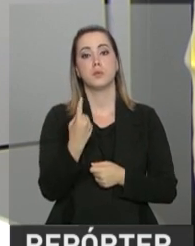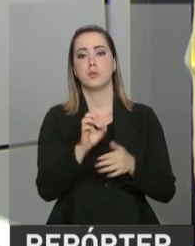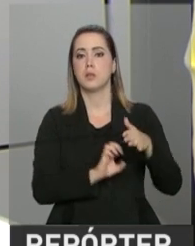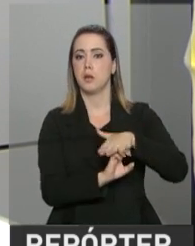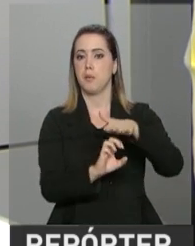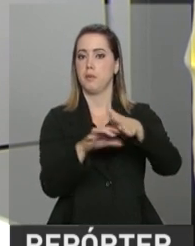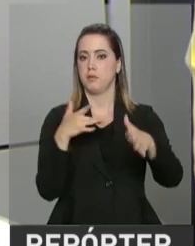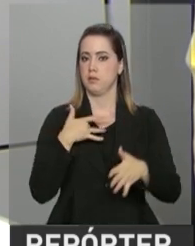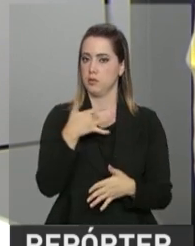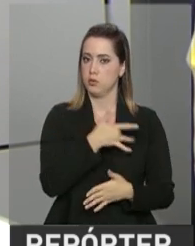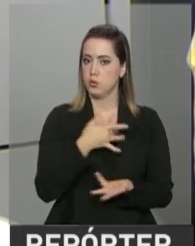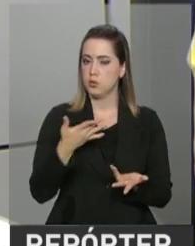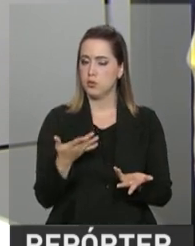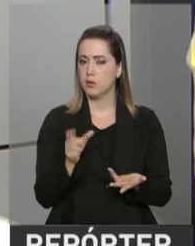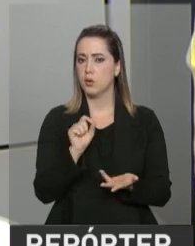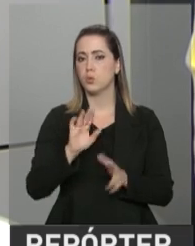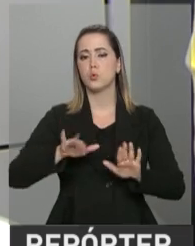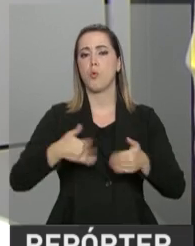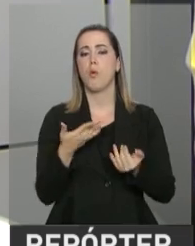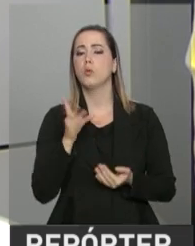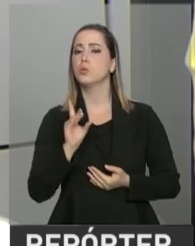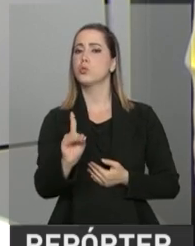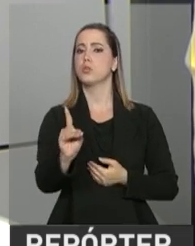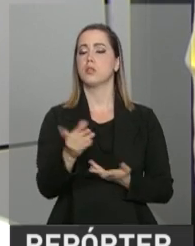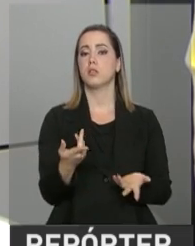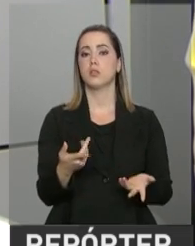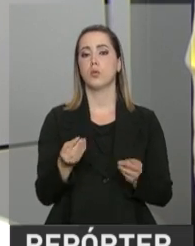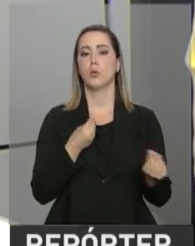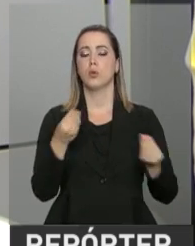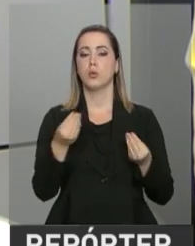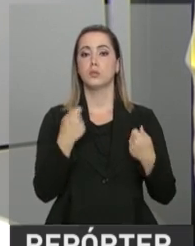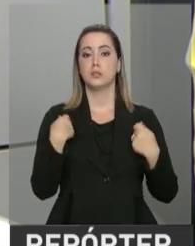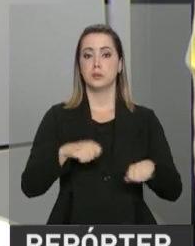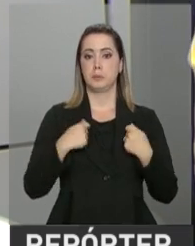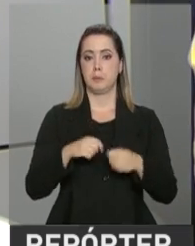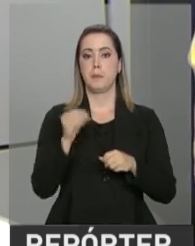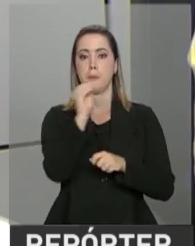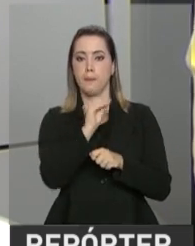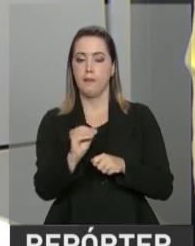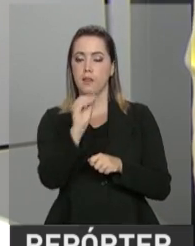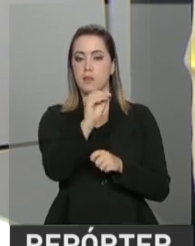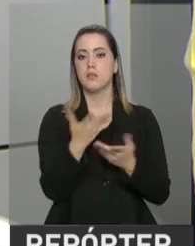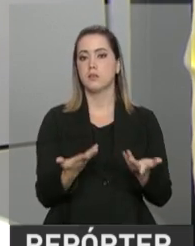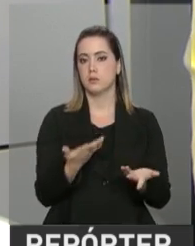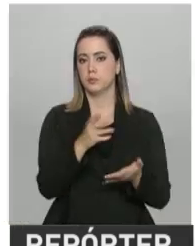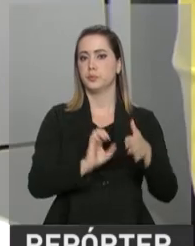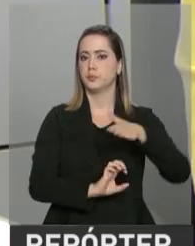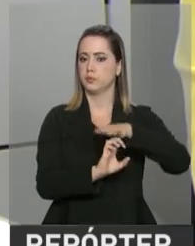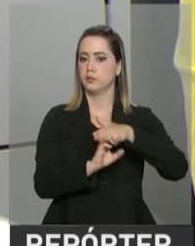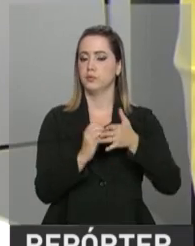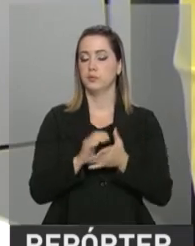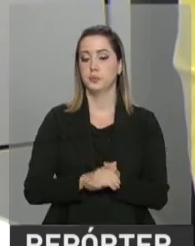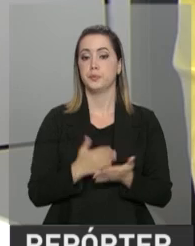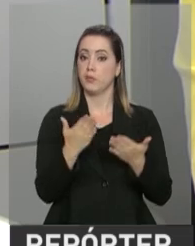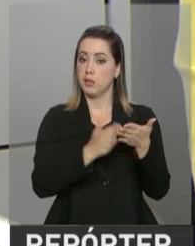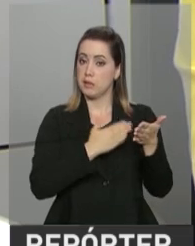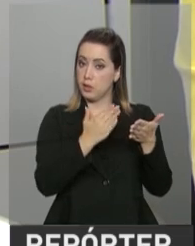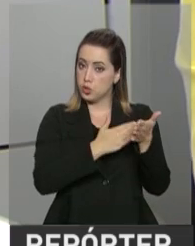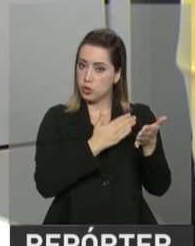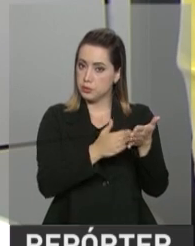plano de saúde, quais são os seus direitos e como ele deve ter o atendimento prestado pela sua operadora. A cartilha